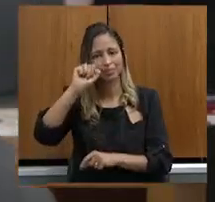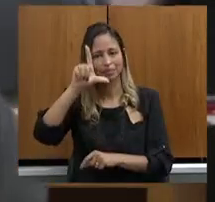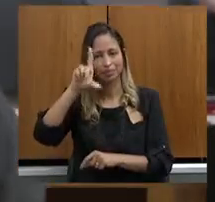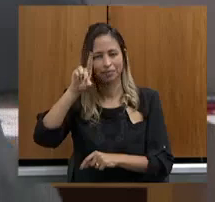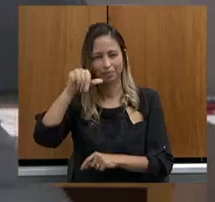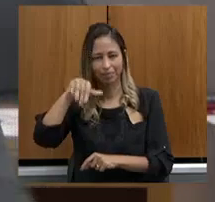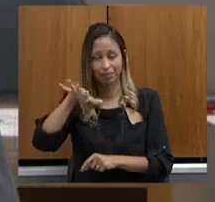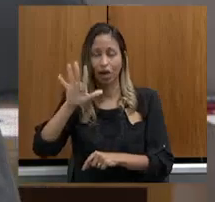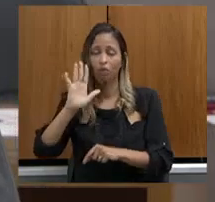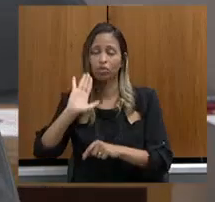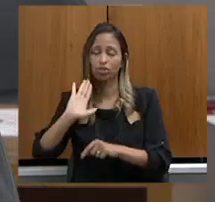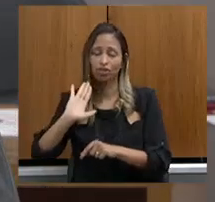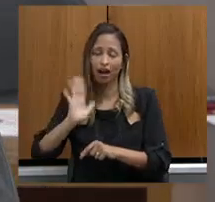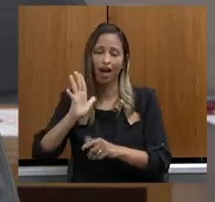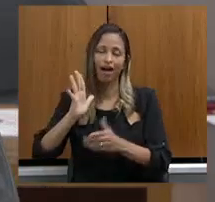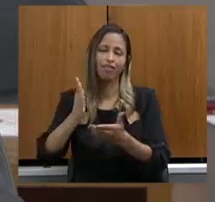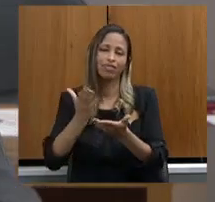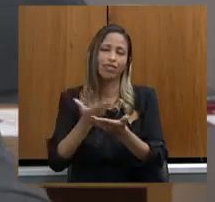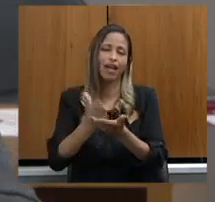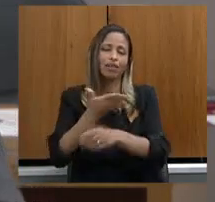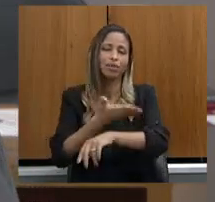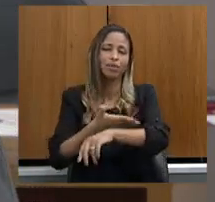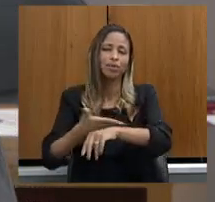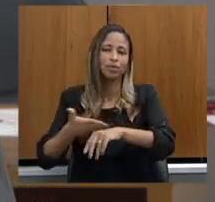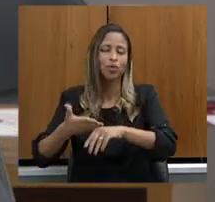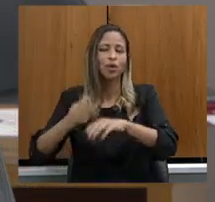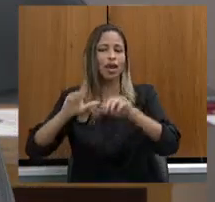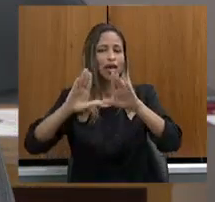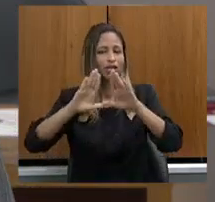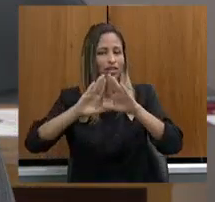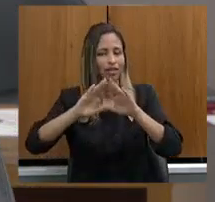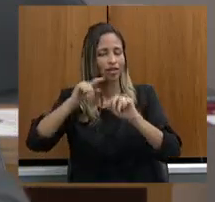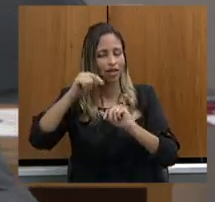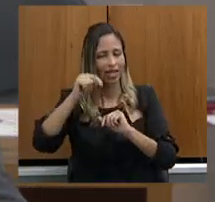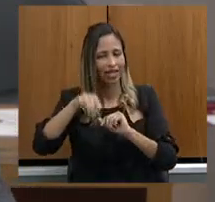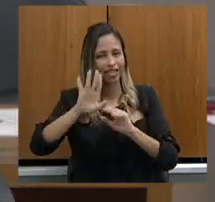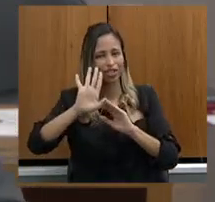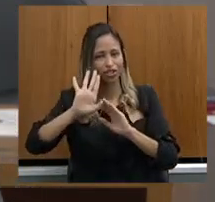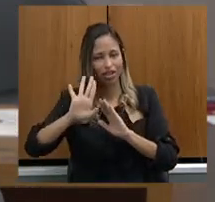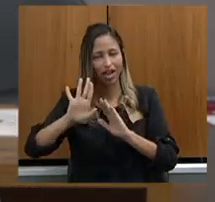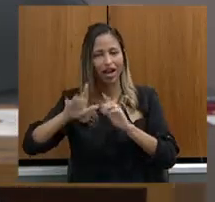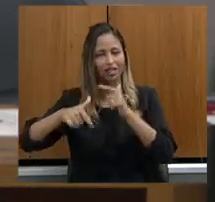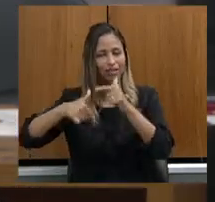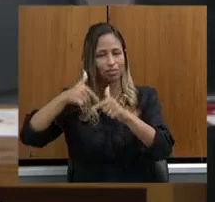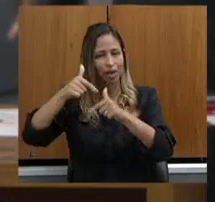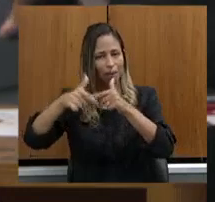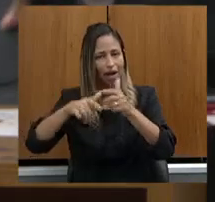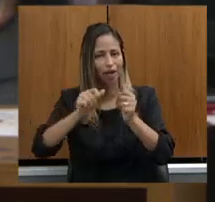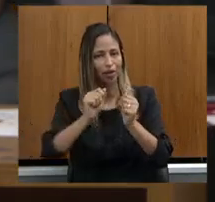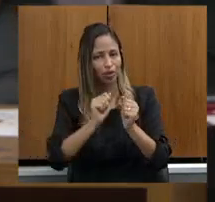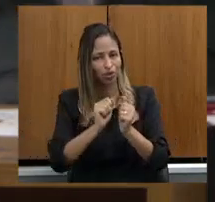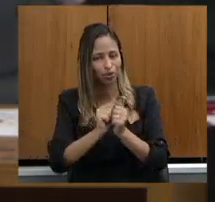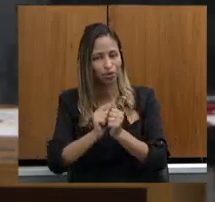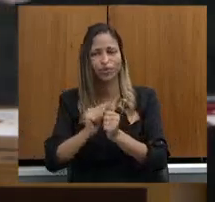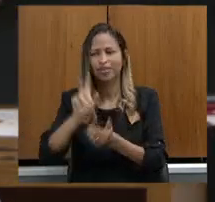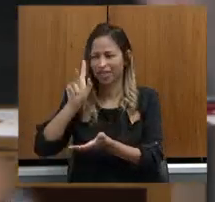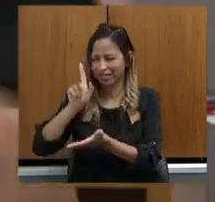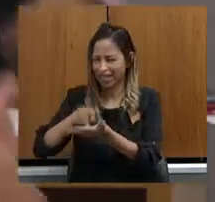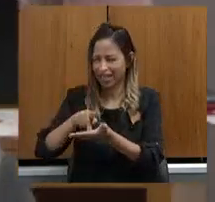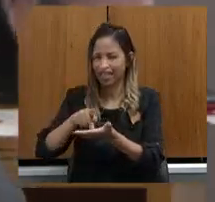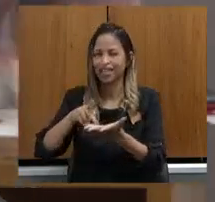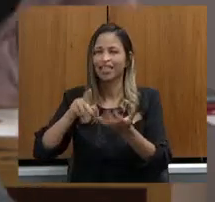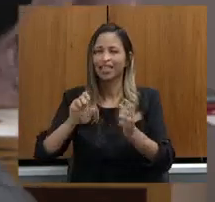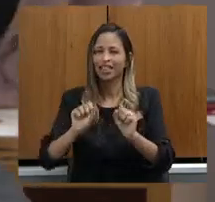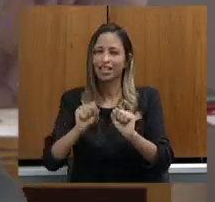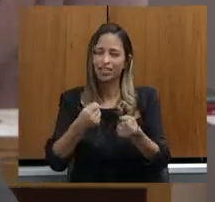tradição e de enorme legado na Assembleia Legislativa de tantas batalhas que lutamos né Deputado Dalmo de tanta